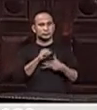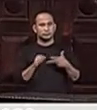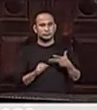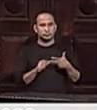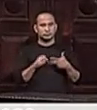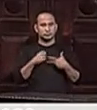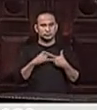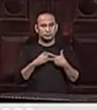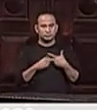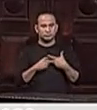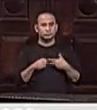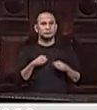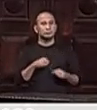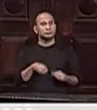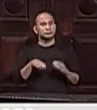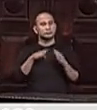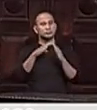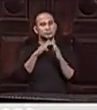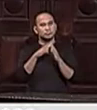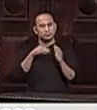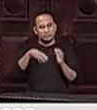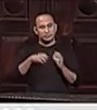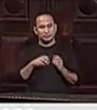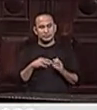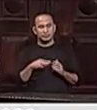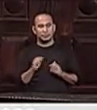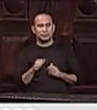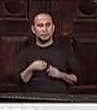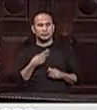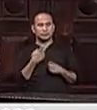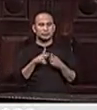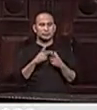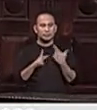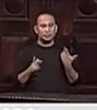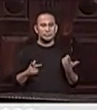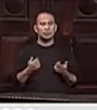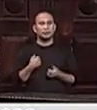que o morador de Mesquita não venha a ser prejudicado e para que